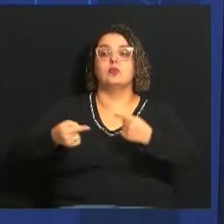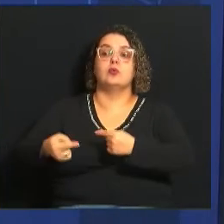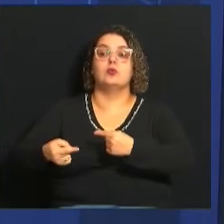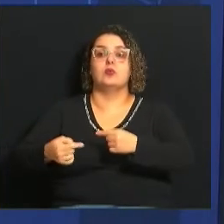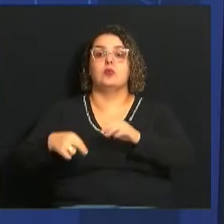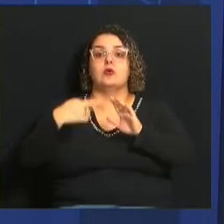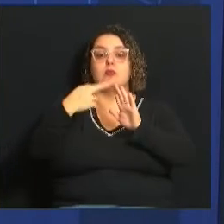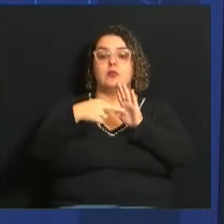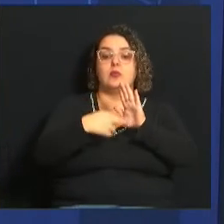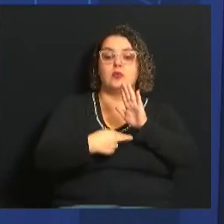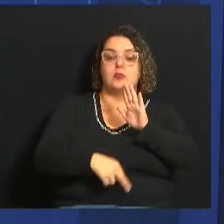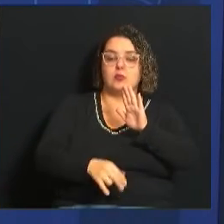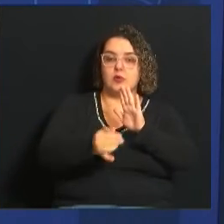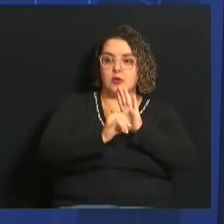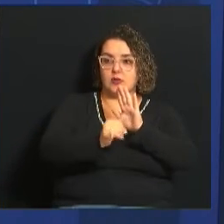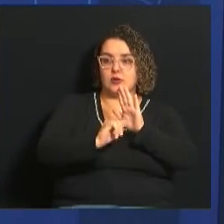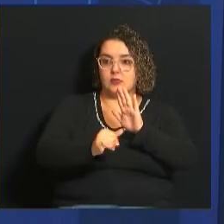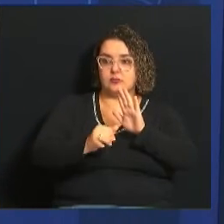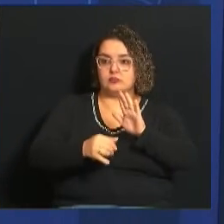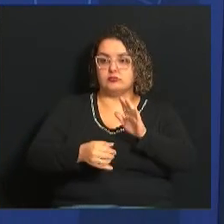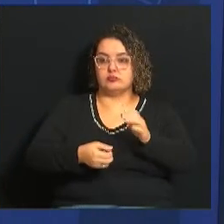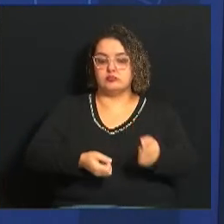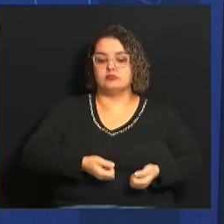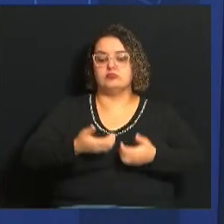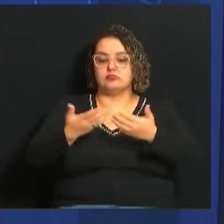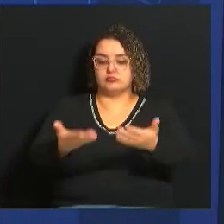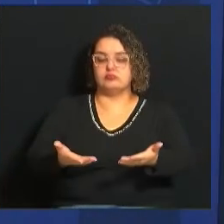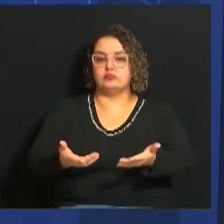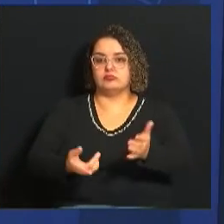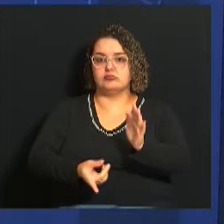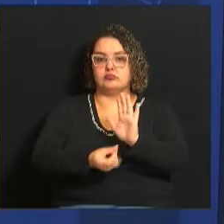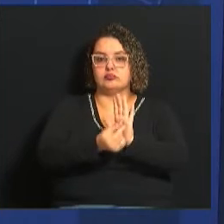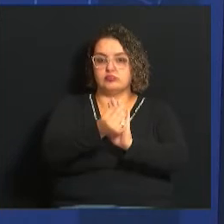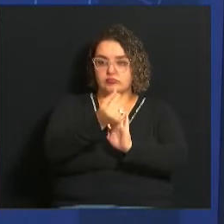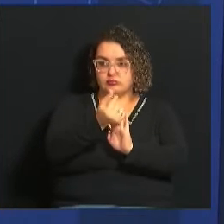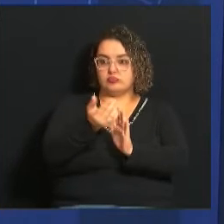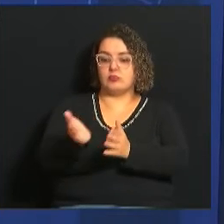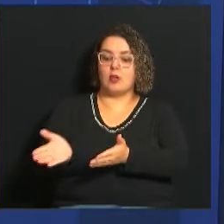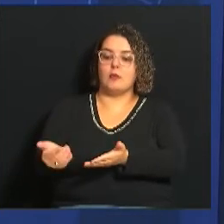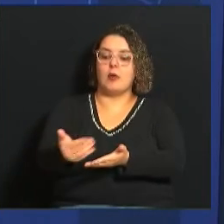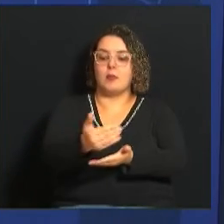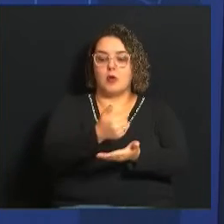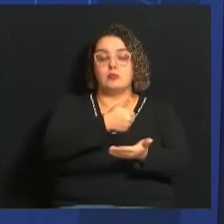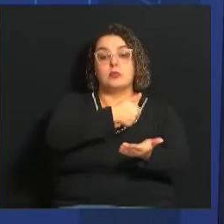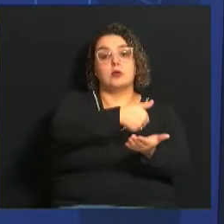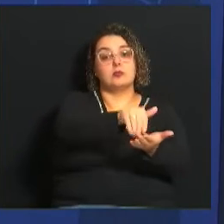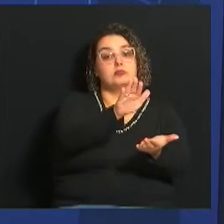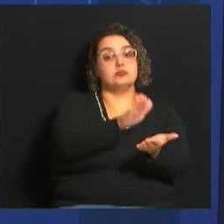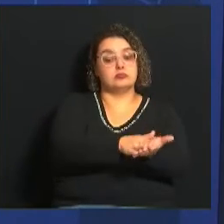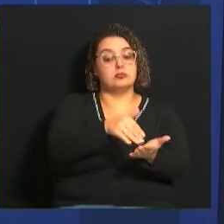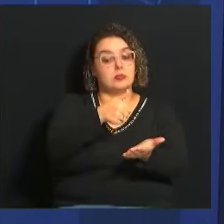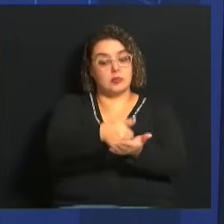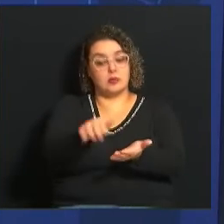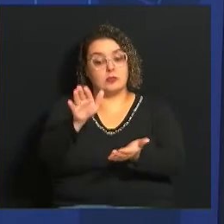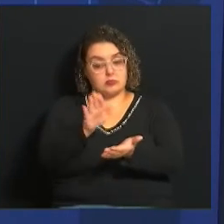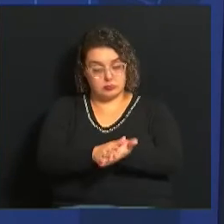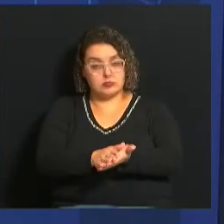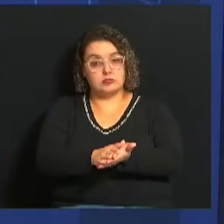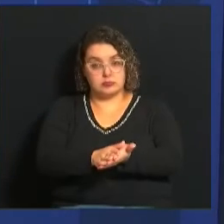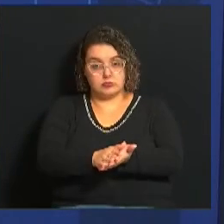relatório trimestral de prestação de contas dos valores arrecadados com multas de trânsito e